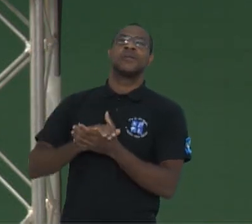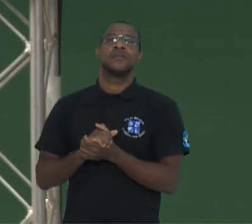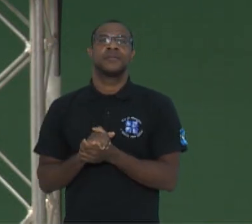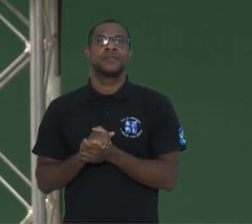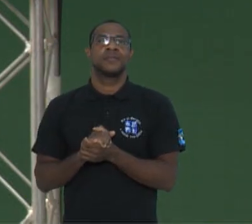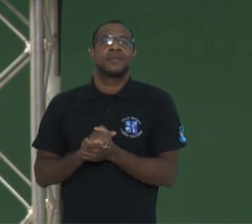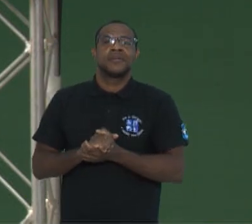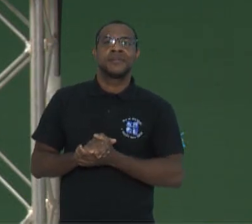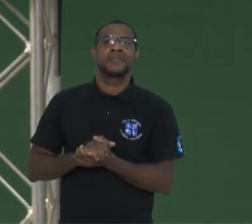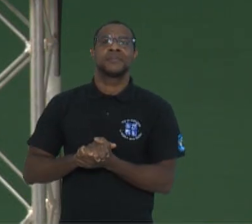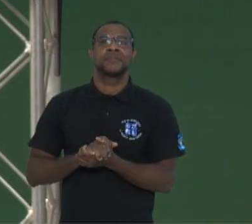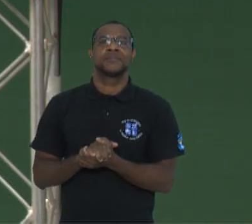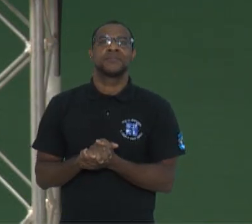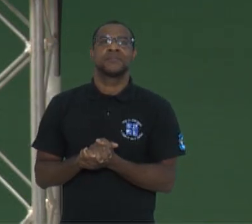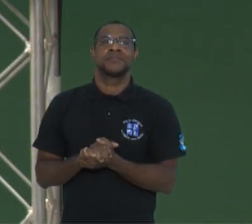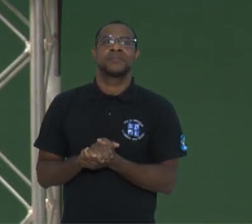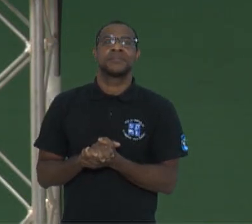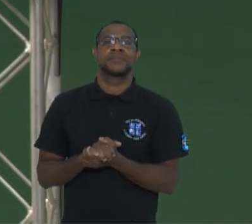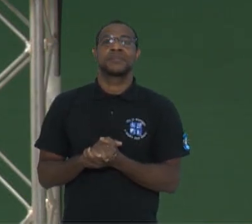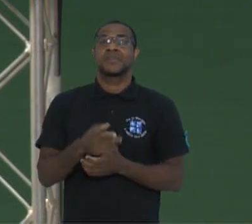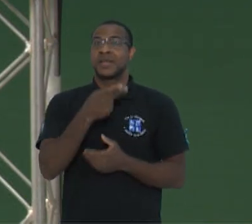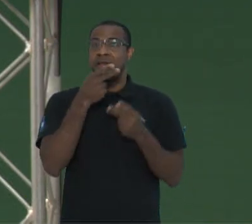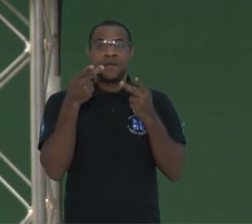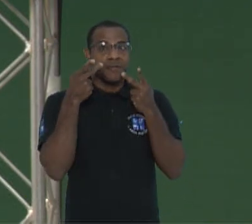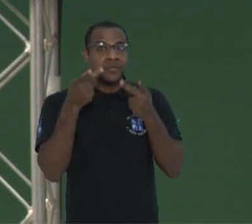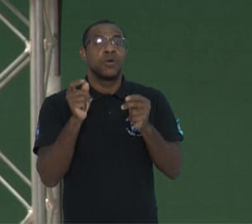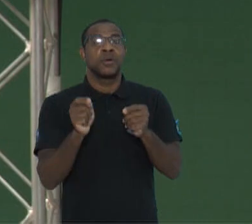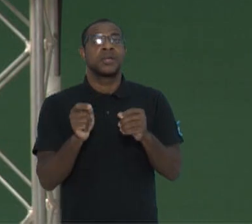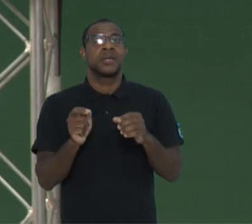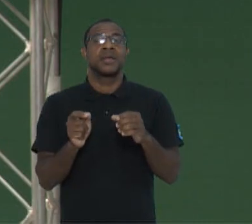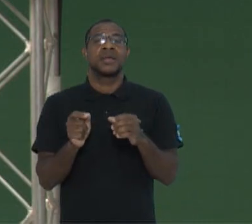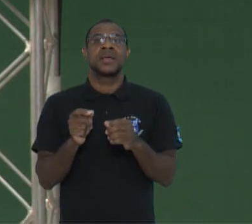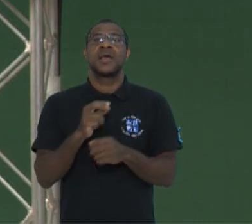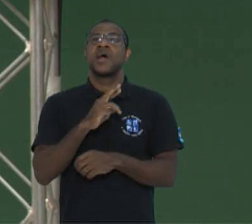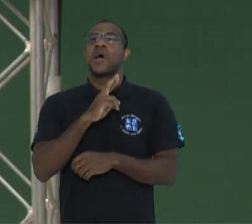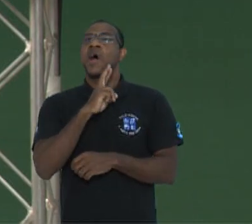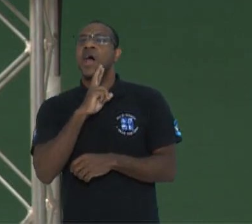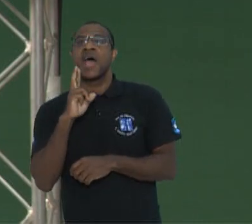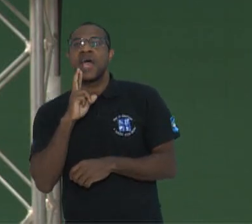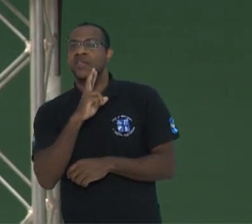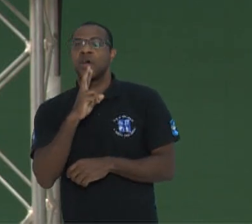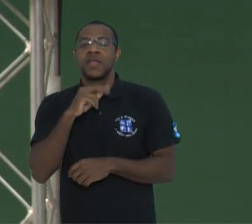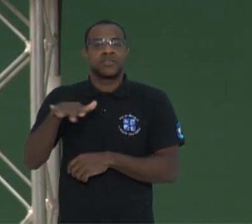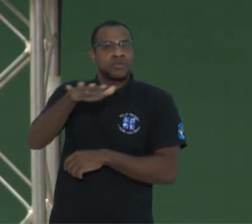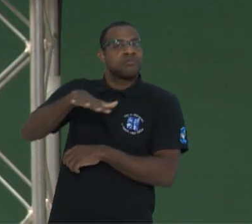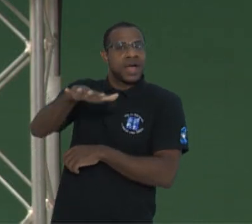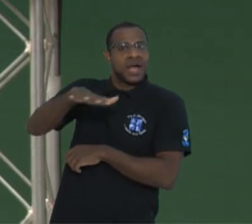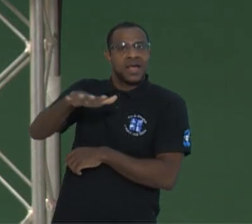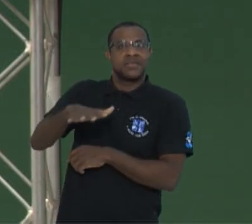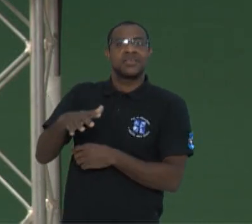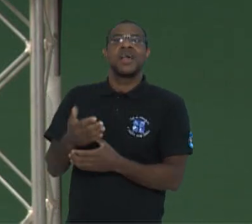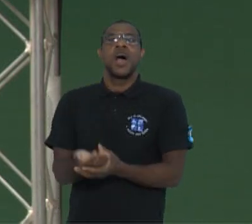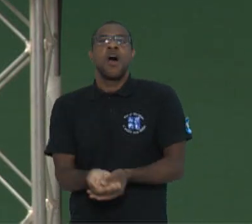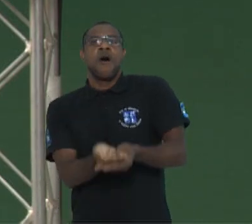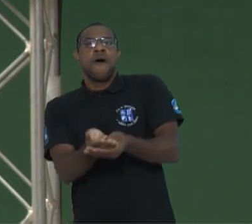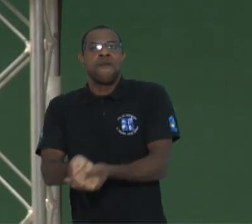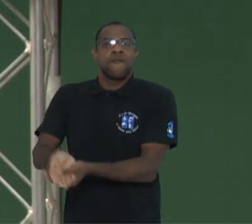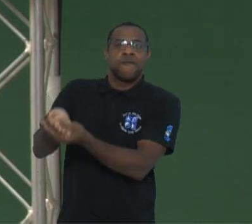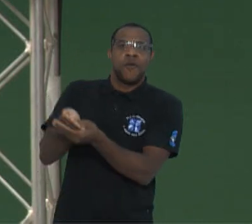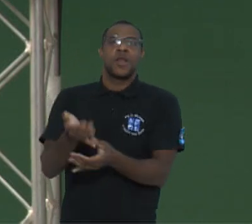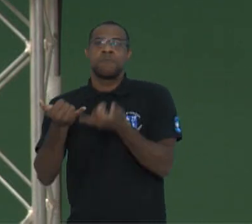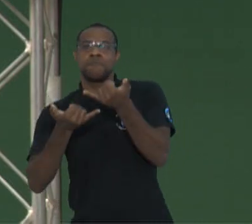Almoçou numa taverna, que é um restaurante da região, jogou vôlei com algumas